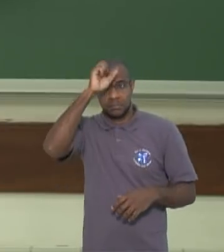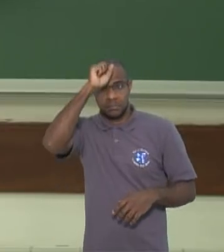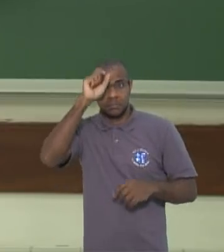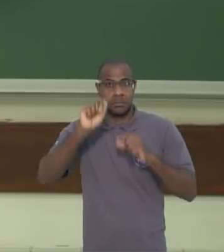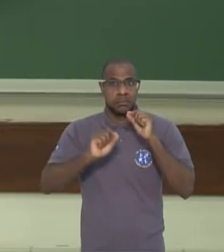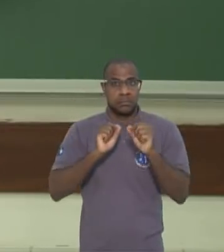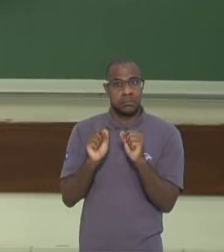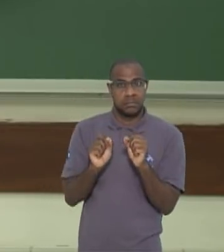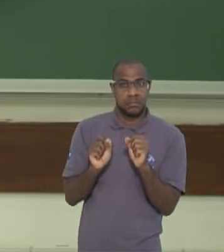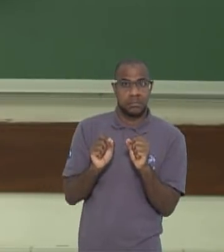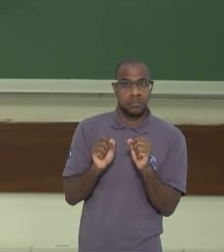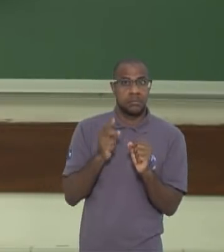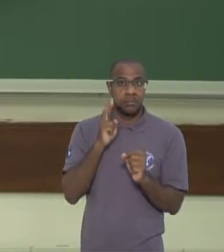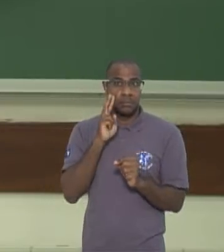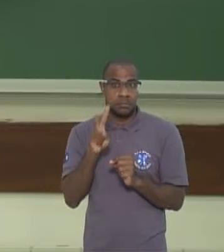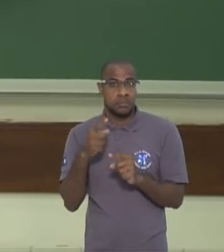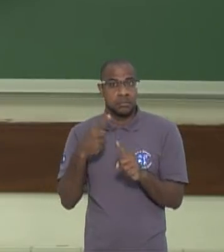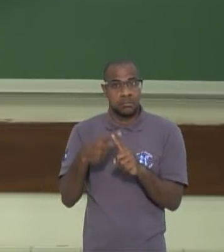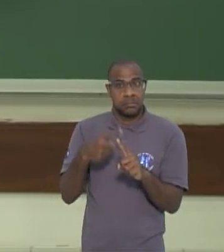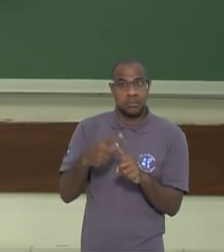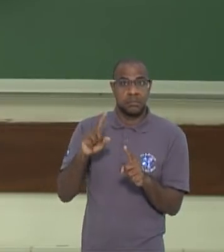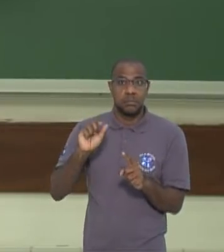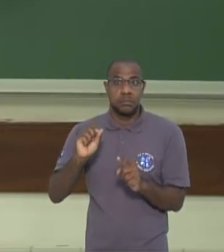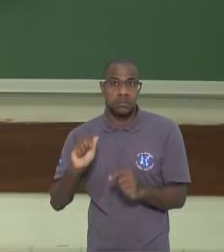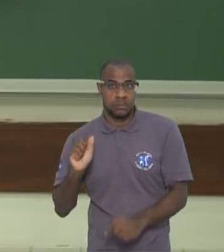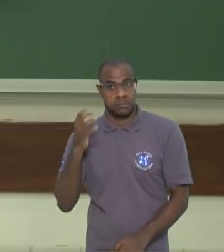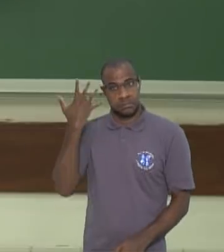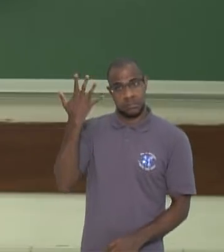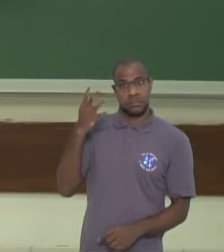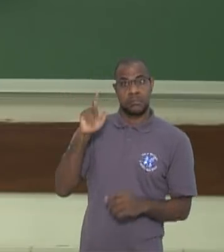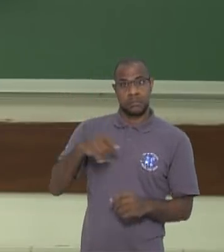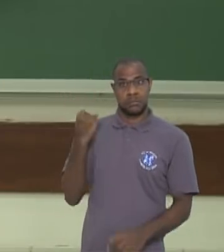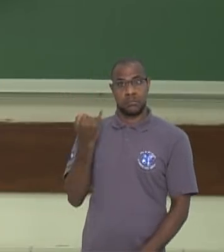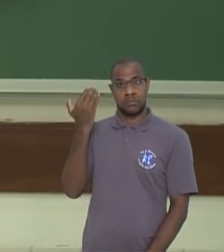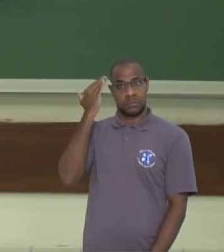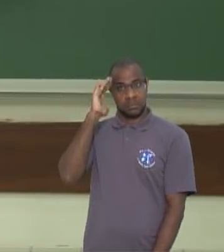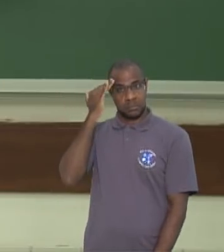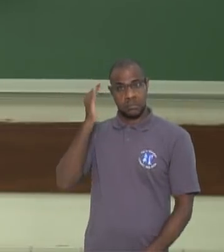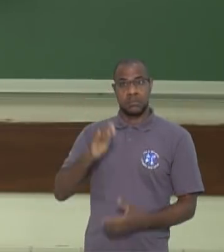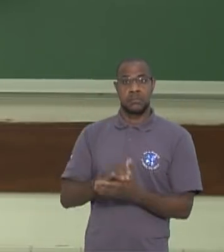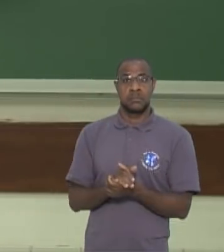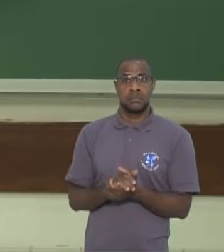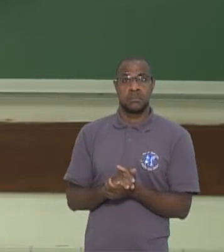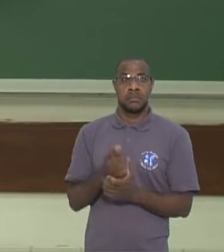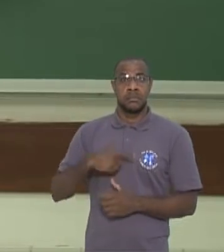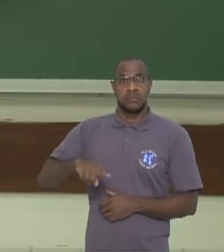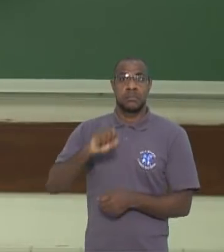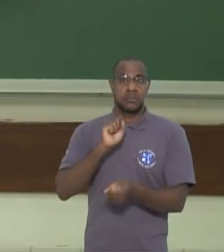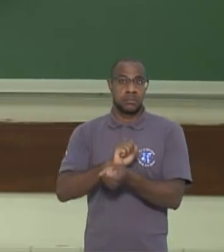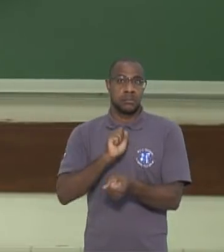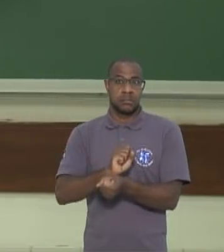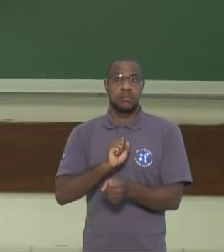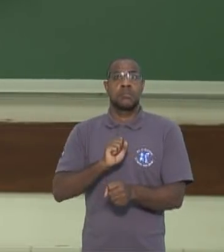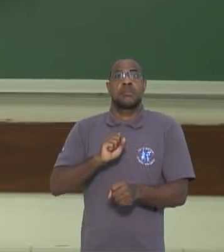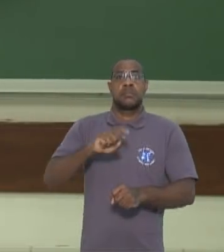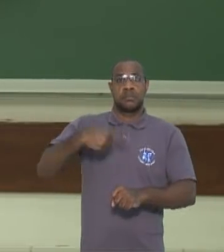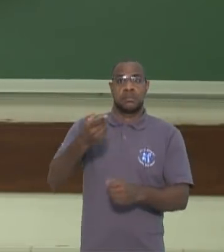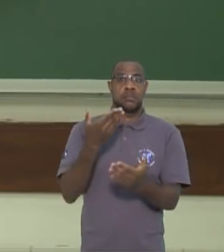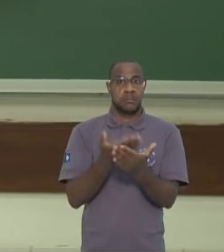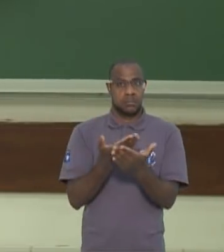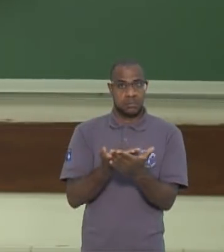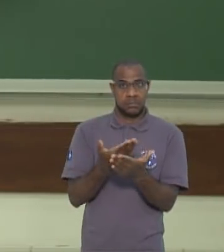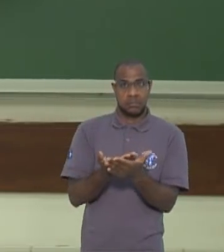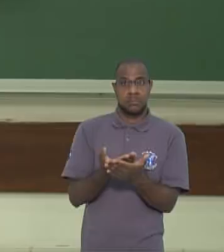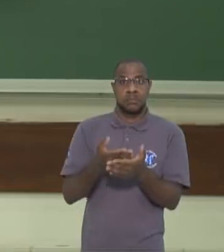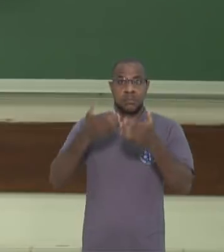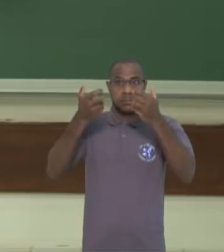síndromes, viu por que elas ocorrem e isso é bem importante entender, tá? Gente, eu espero vocês na próxima aula. Na próxima aula a gente